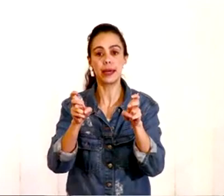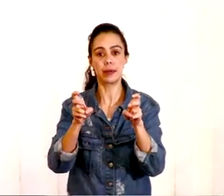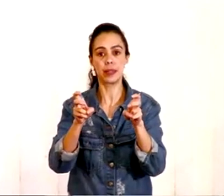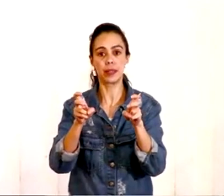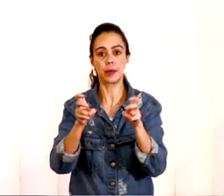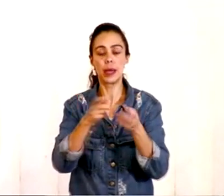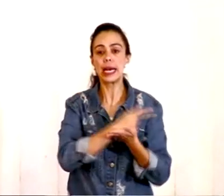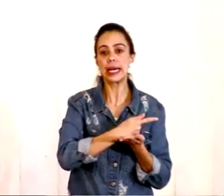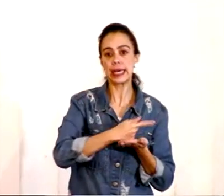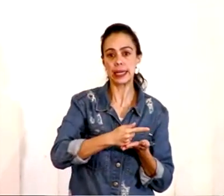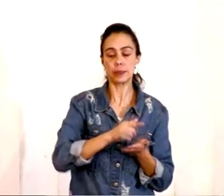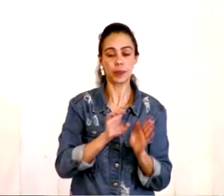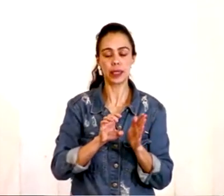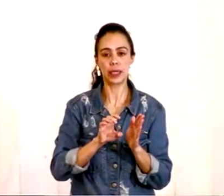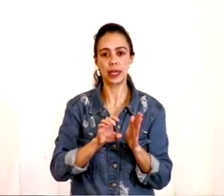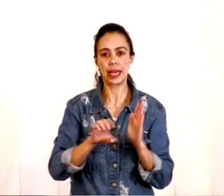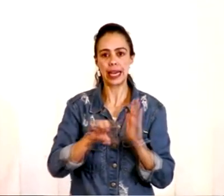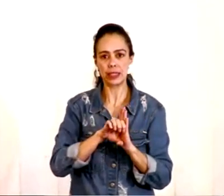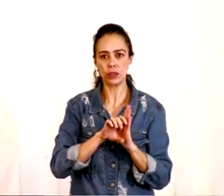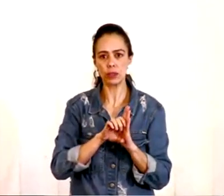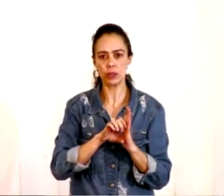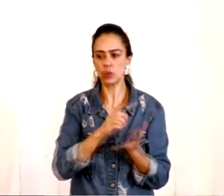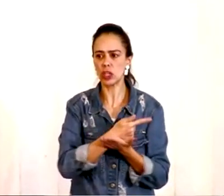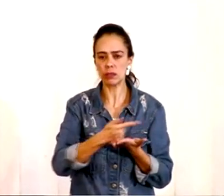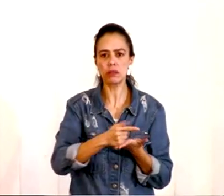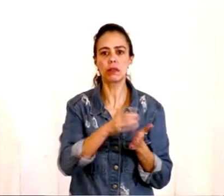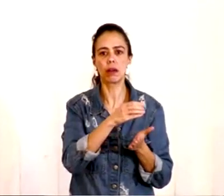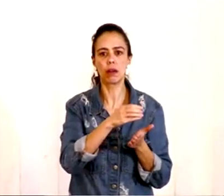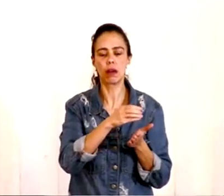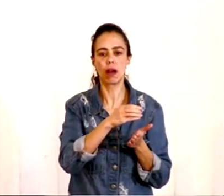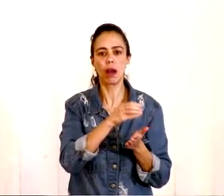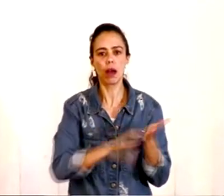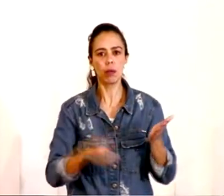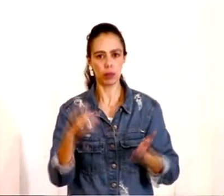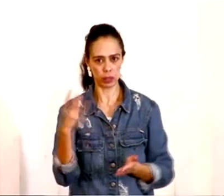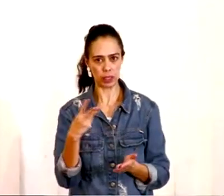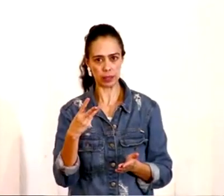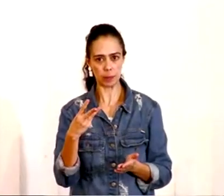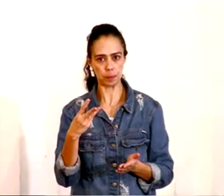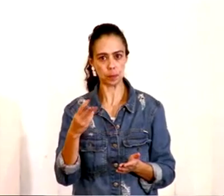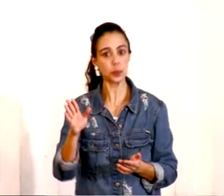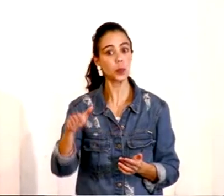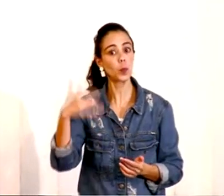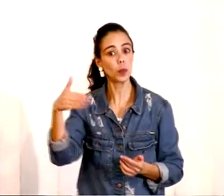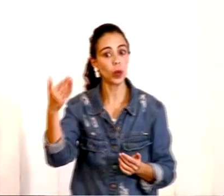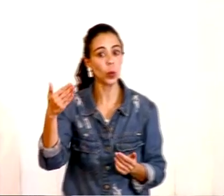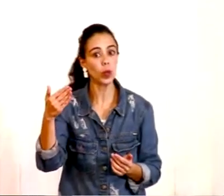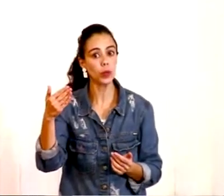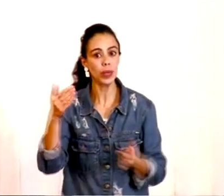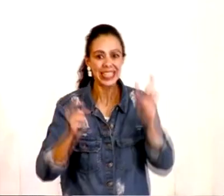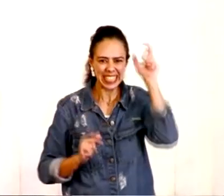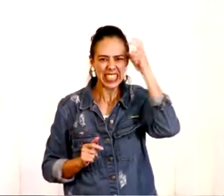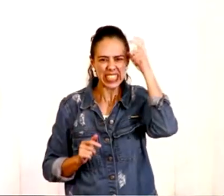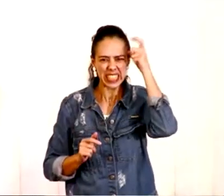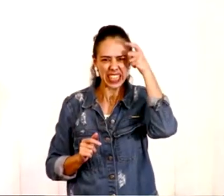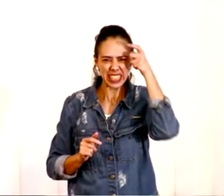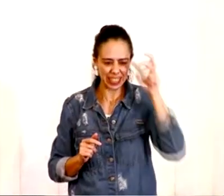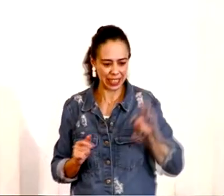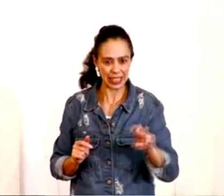seu tribunal julgar a serpente, ele vai amaldiçoar a